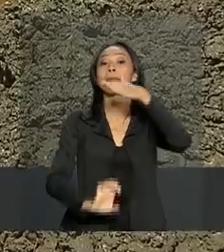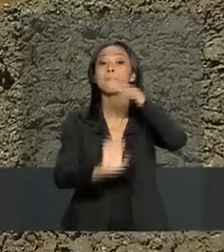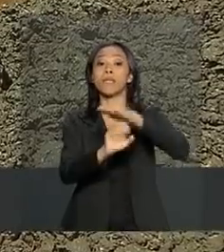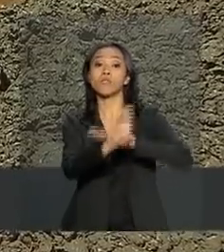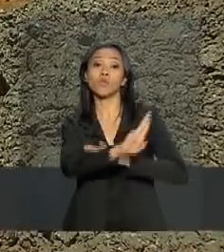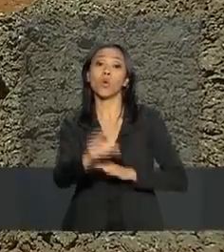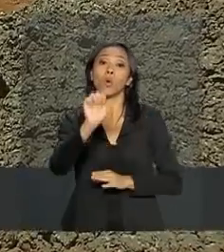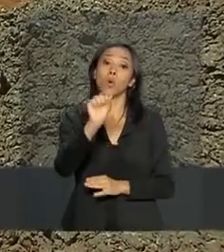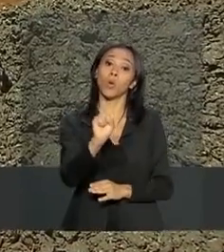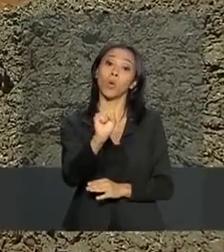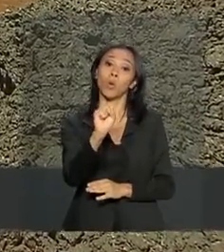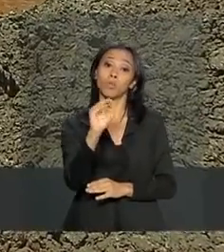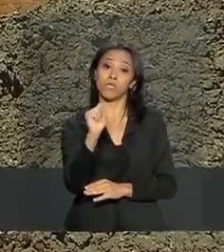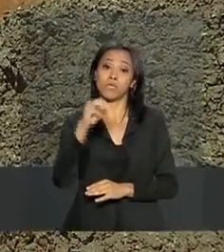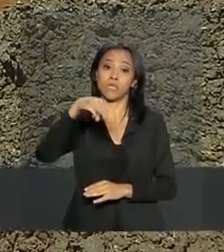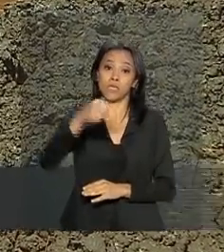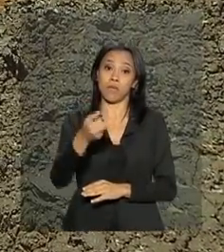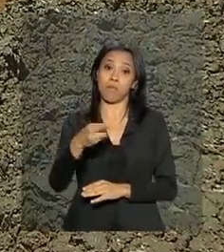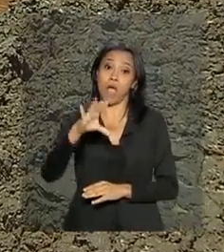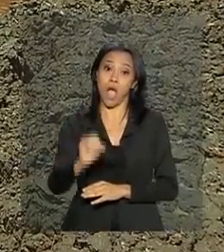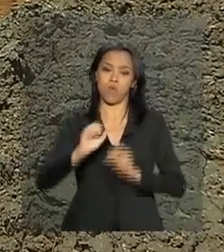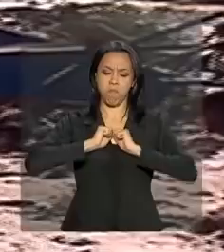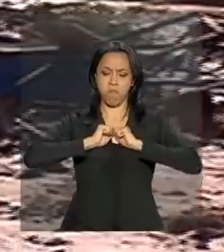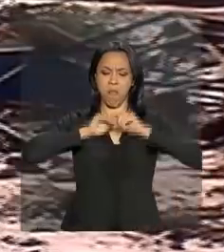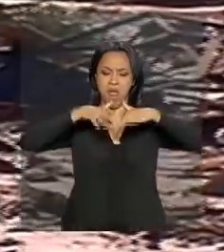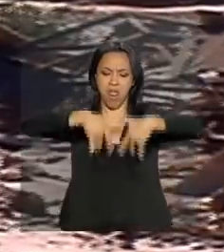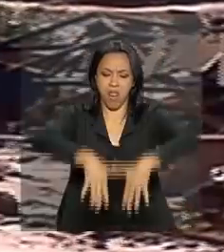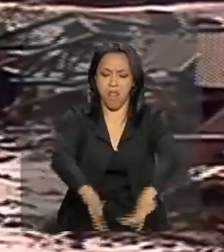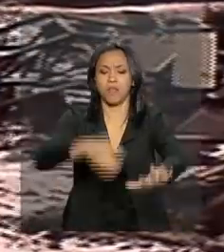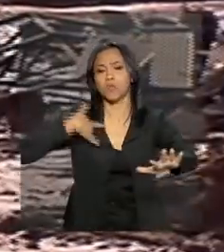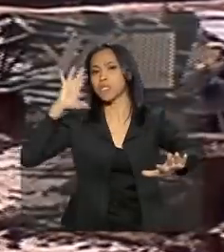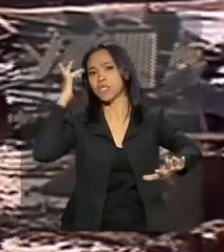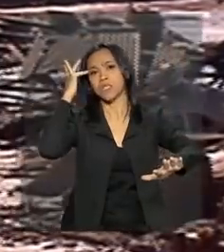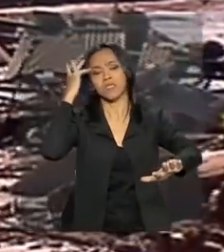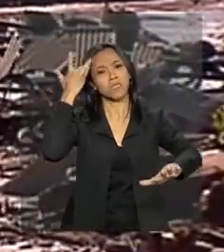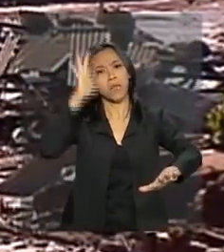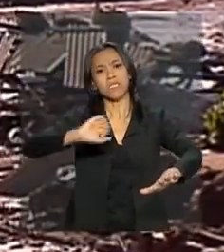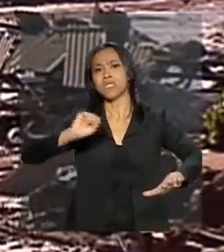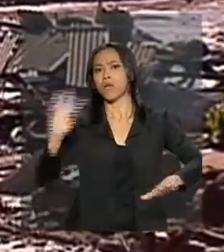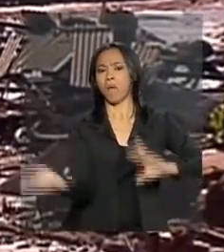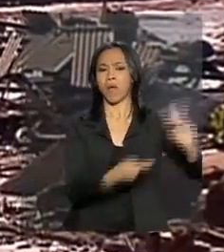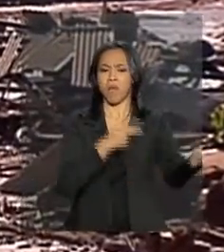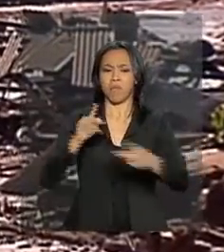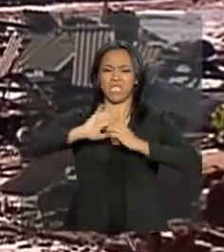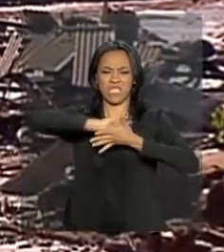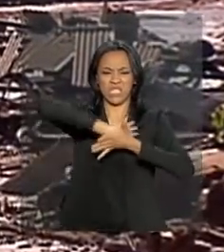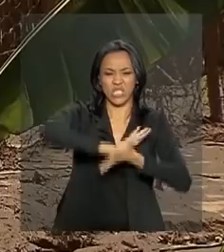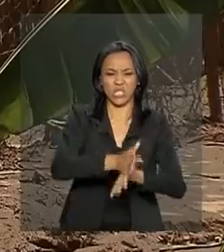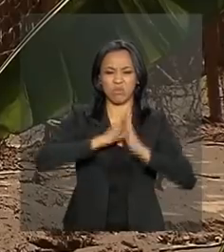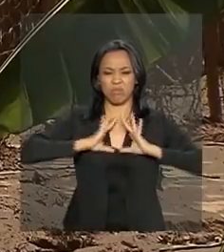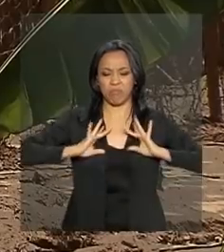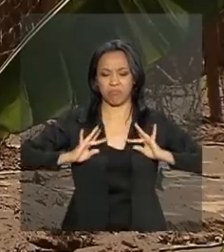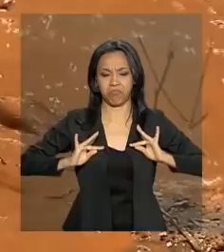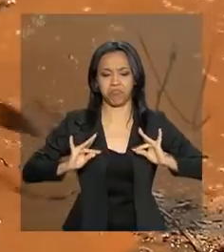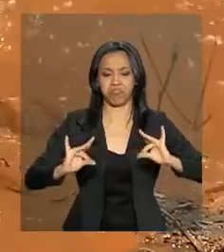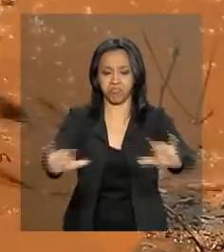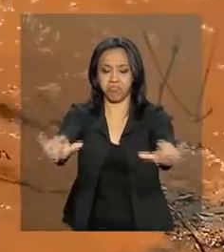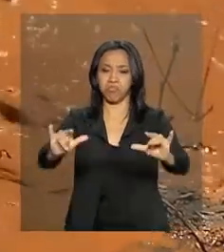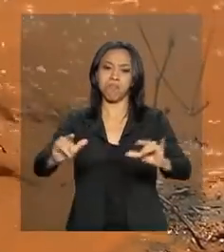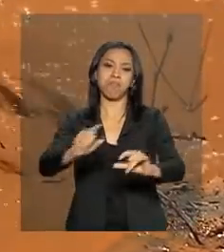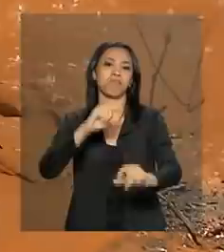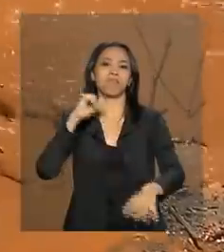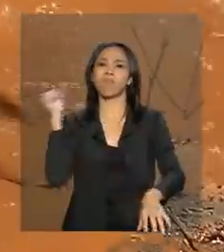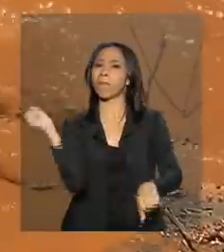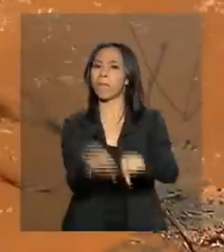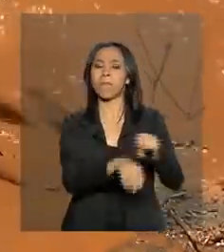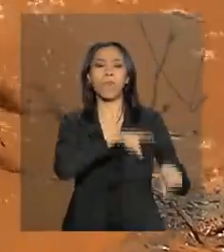Samarco, não sabia se a natureza iria se recompor. A onda de rejeitos destruiu a vegetação, matou animais e coloriu